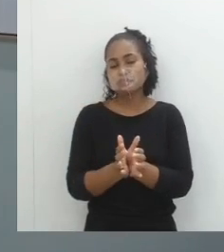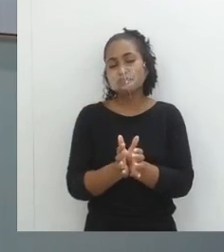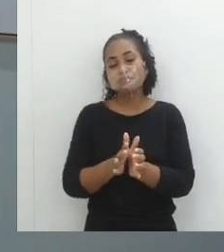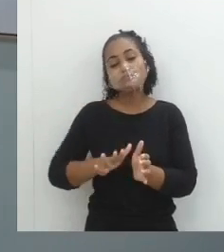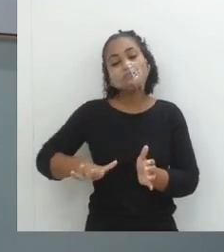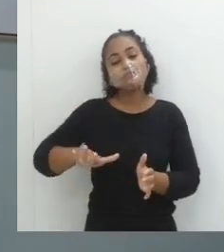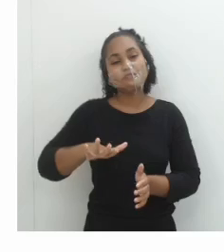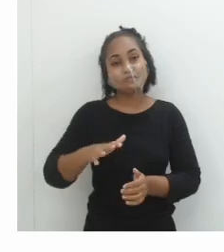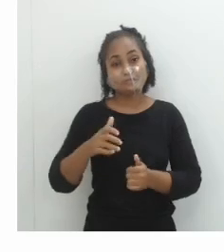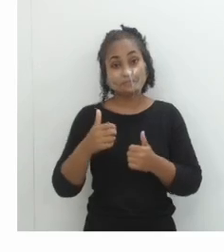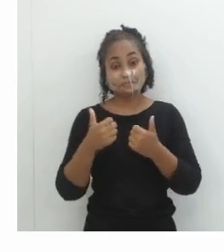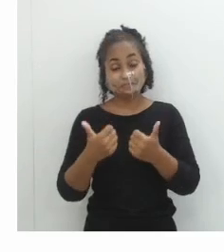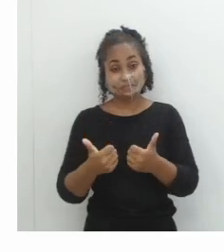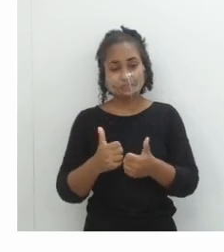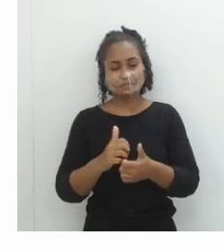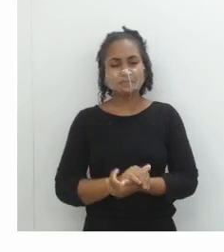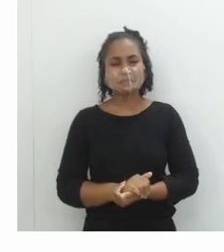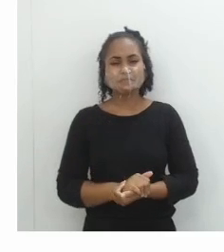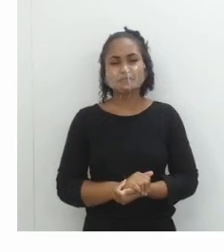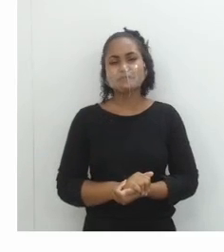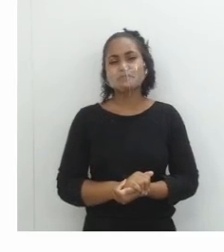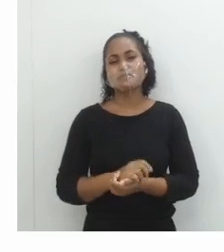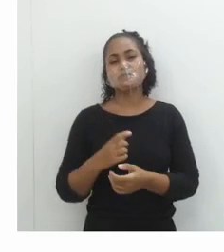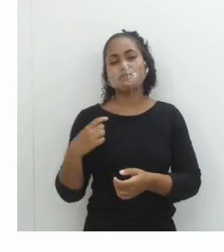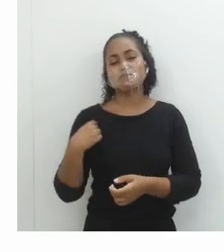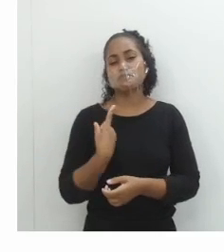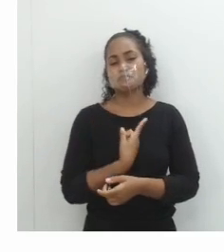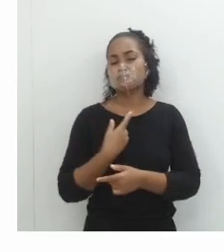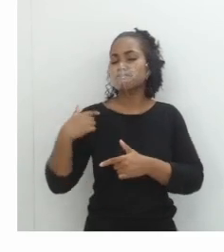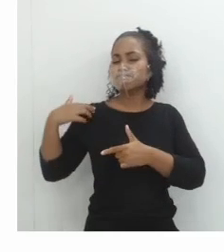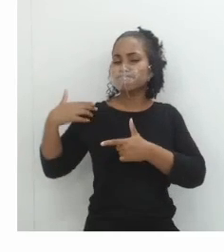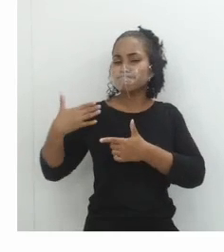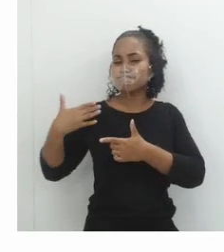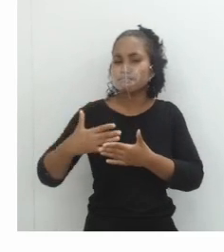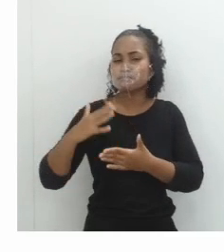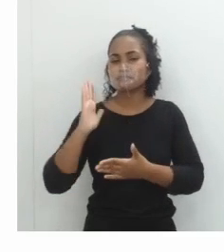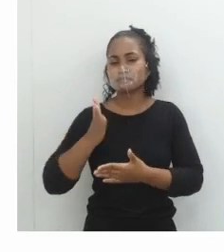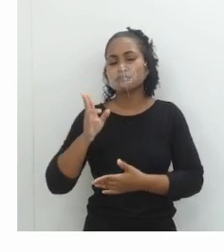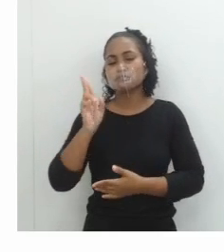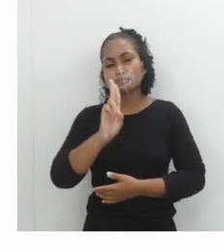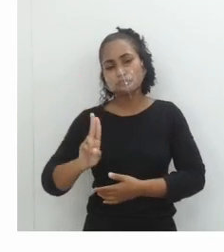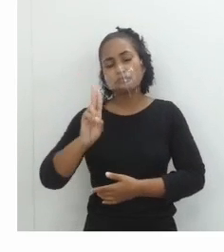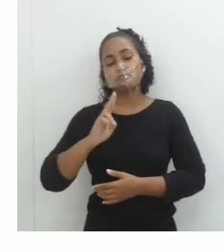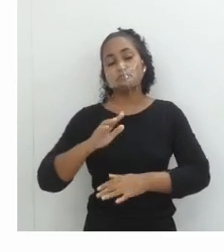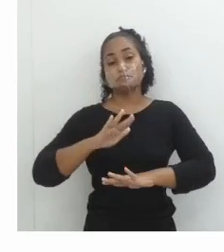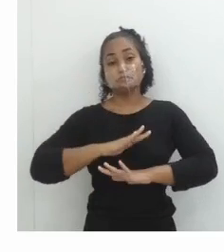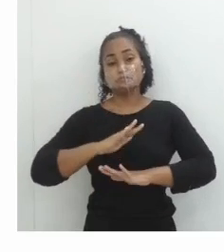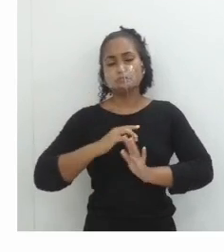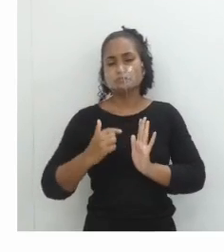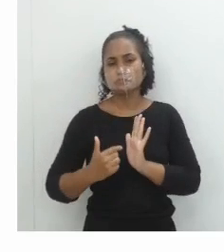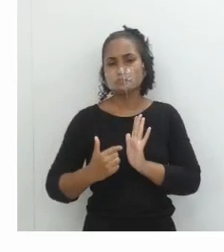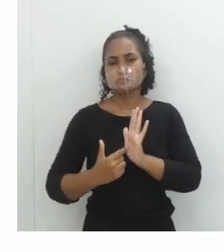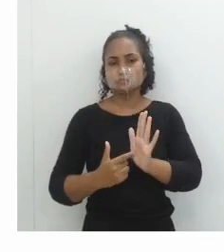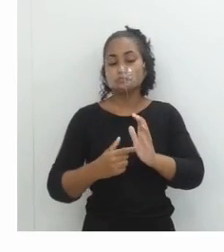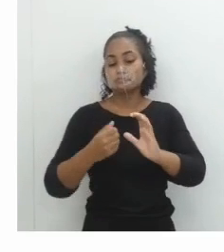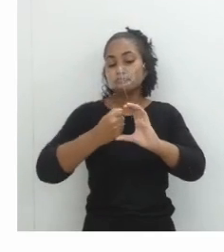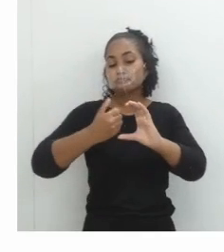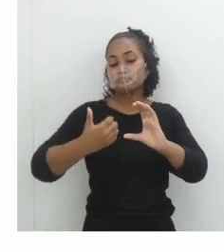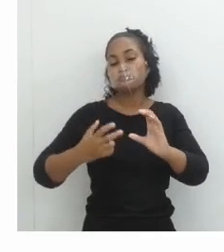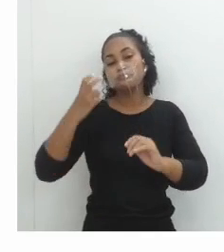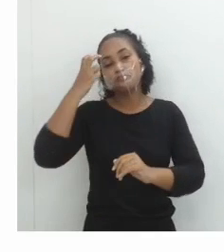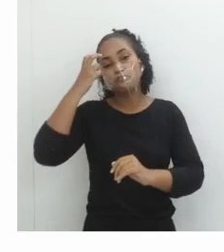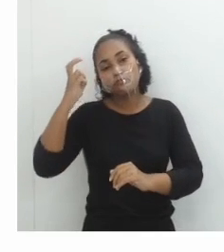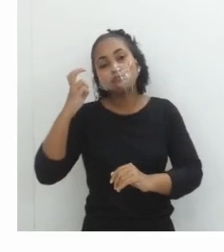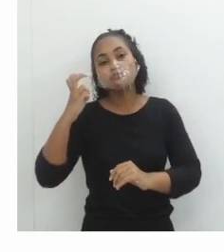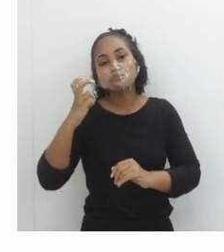povo. Beleza? Então, os nossos ancestrais, eles já usavam o corpo para expressar aspectos culturais